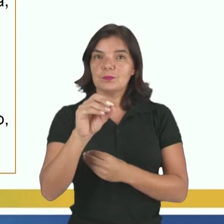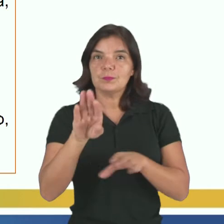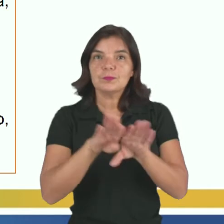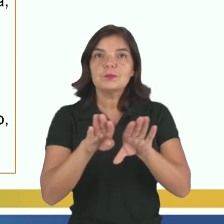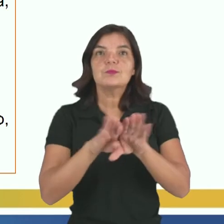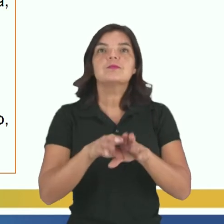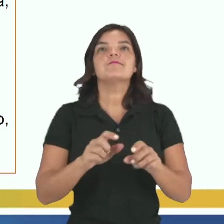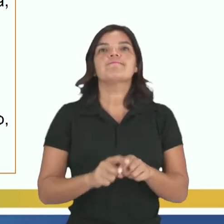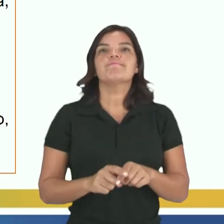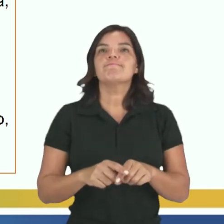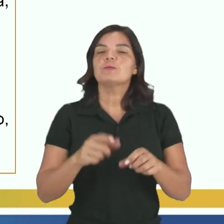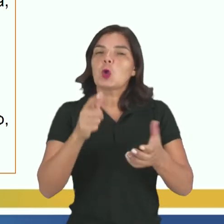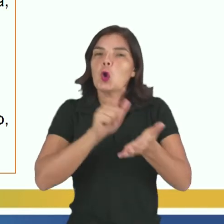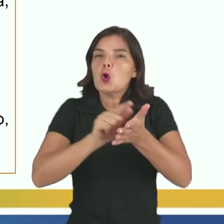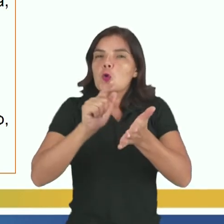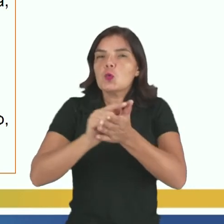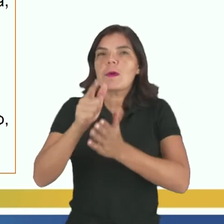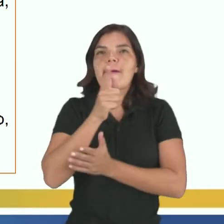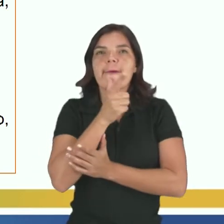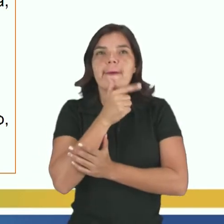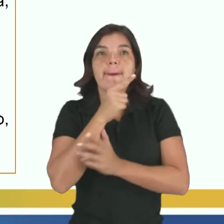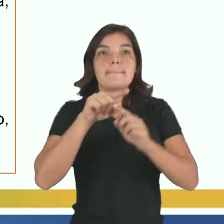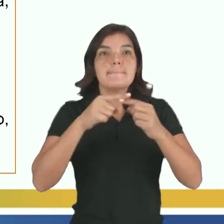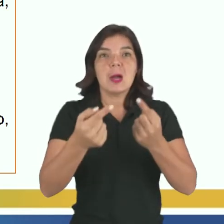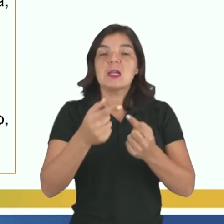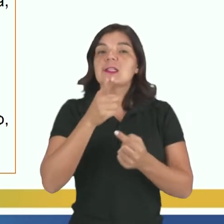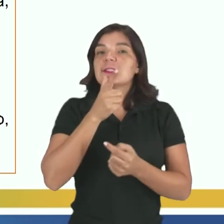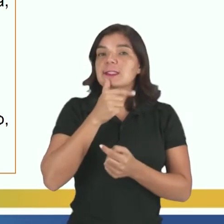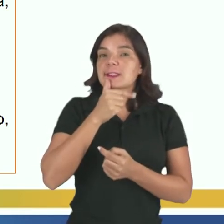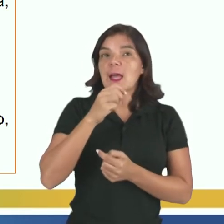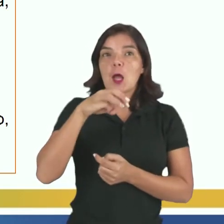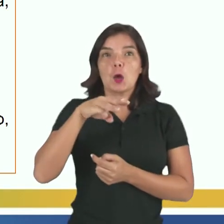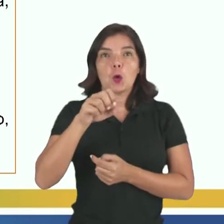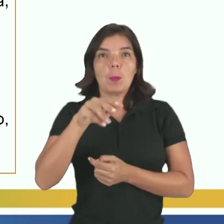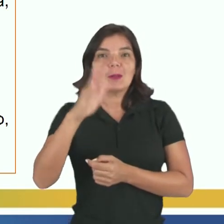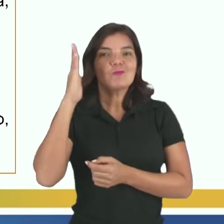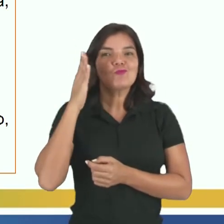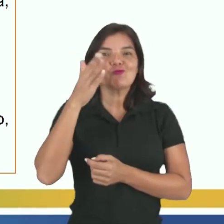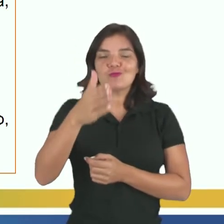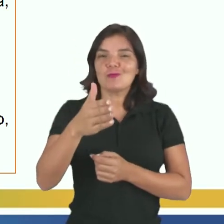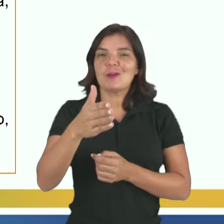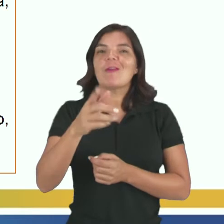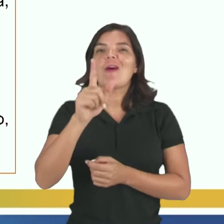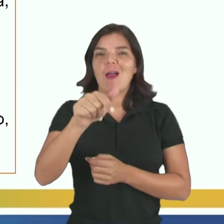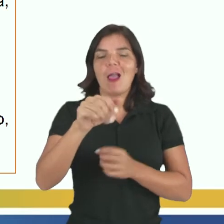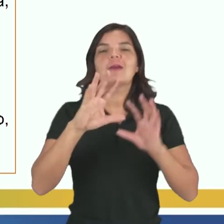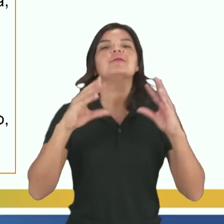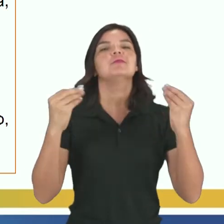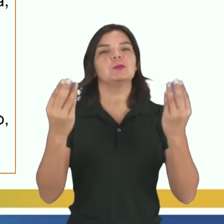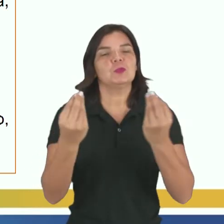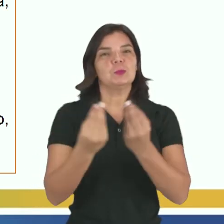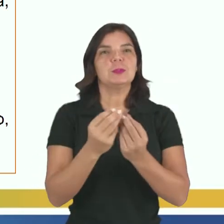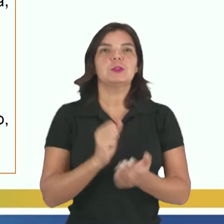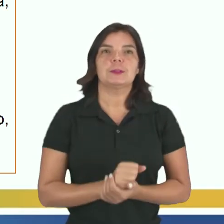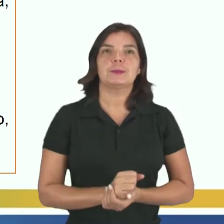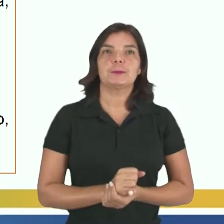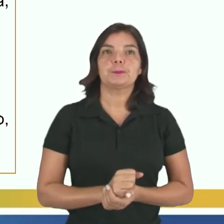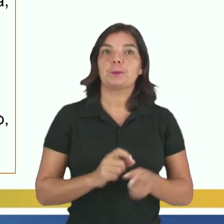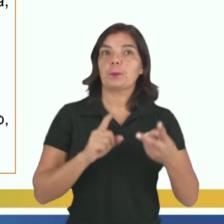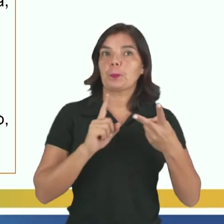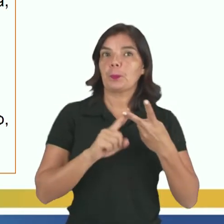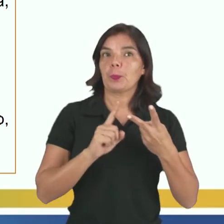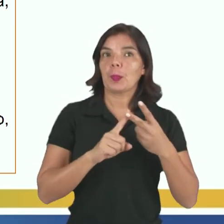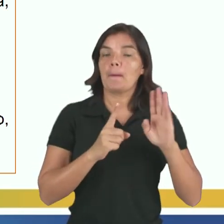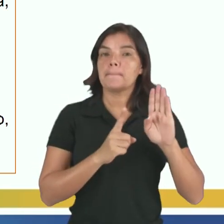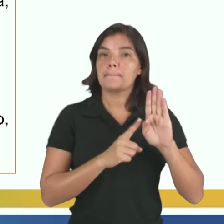cloro na estação de tratamento de água, mas a água mineral obtida diretamente da fonte é uma substância. Já na segunda